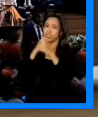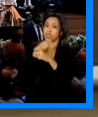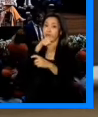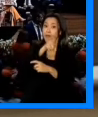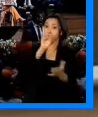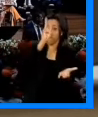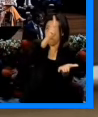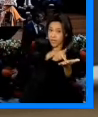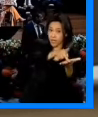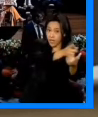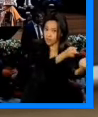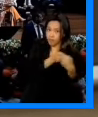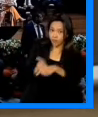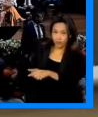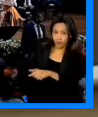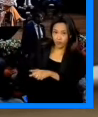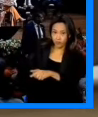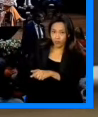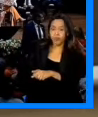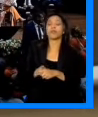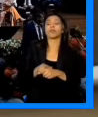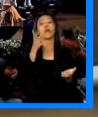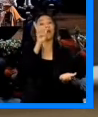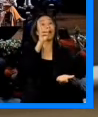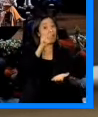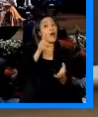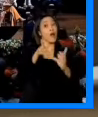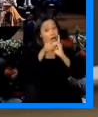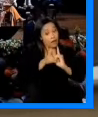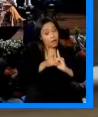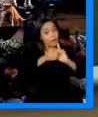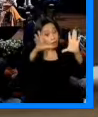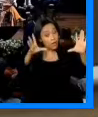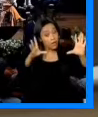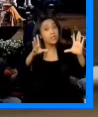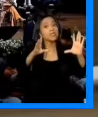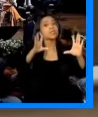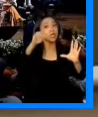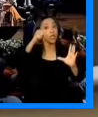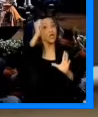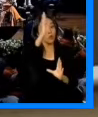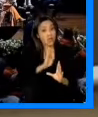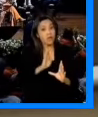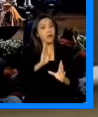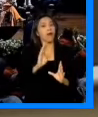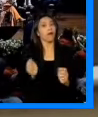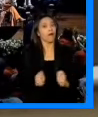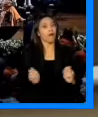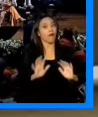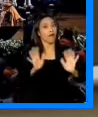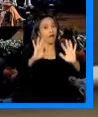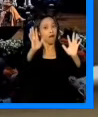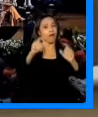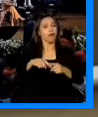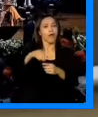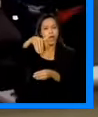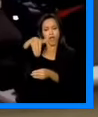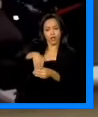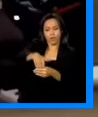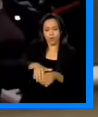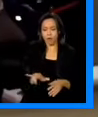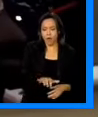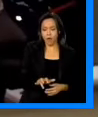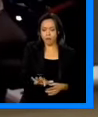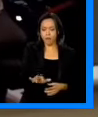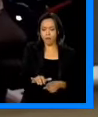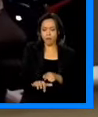verdade sobre as coisas. A verdade que a democracia no Brasil é muito cara. A verdade de que as urnas eletrônicas são